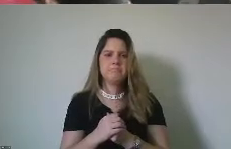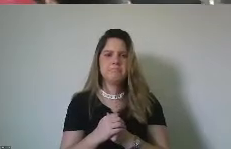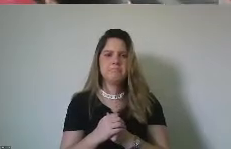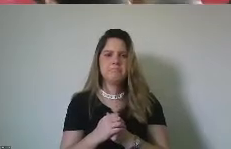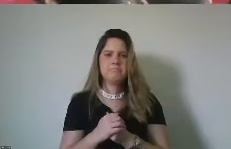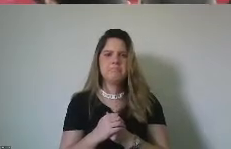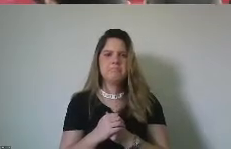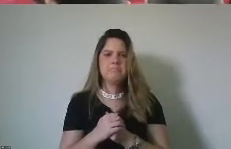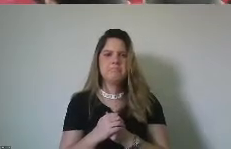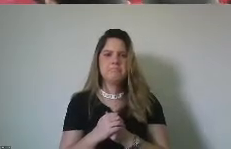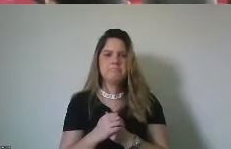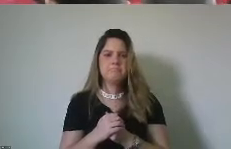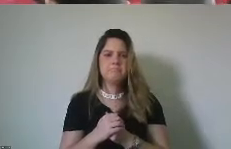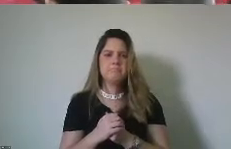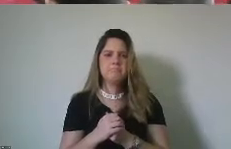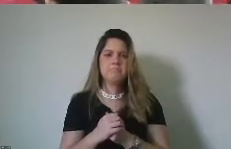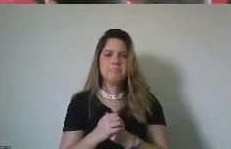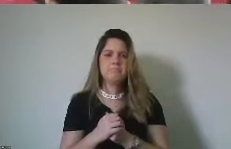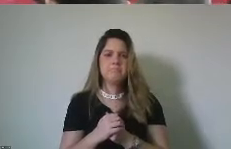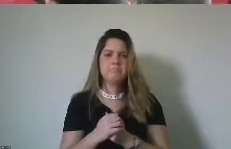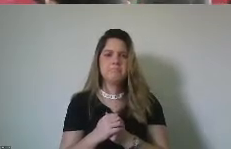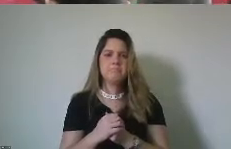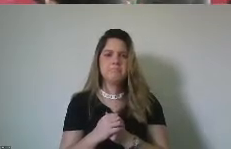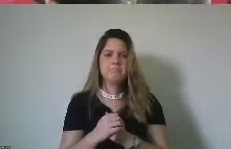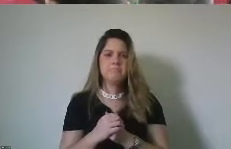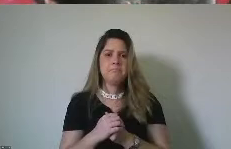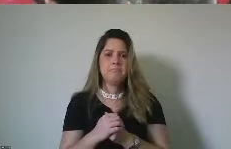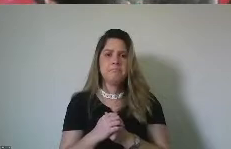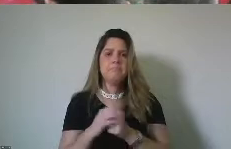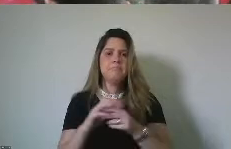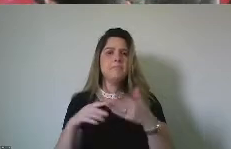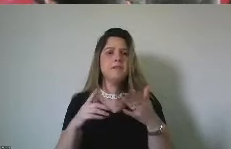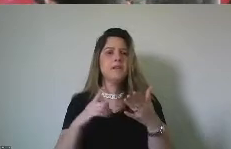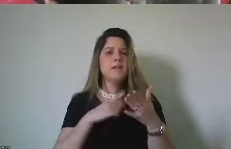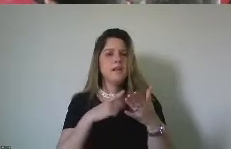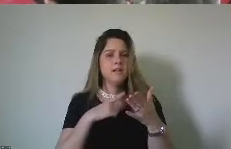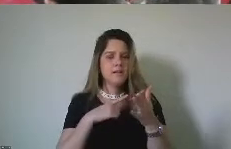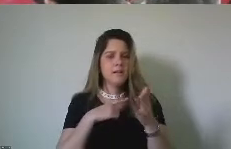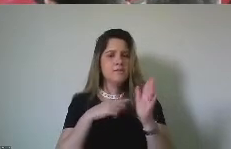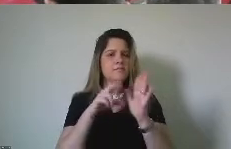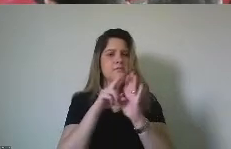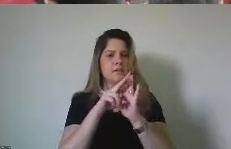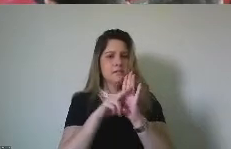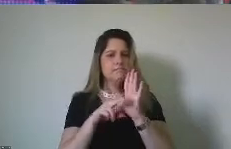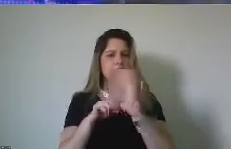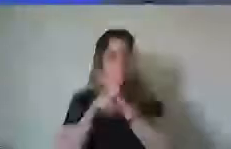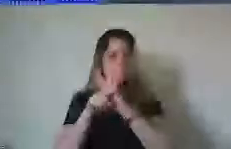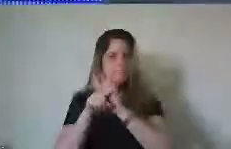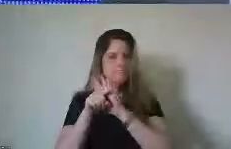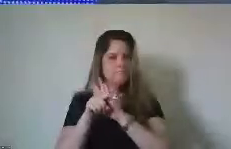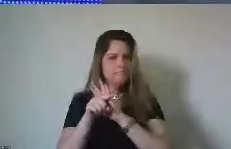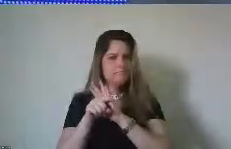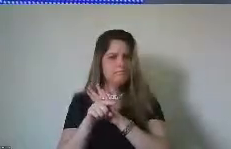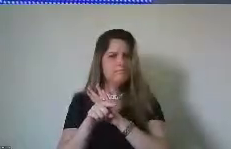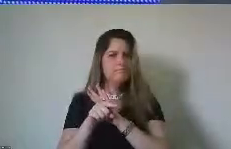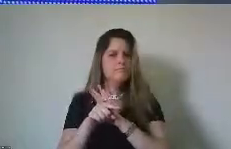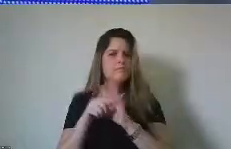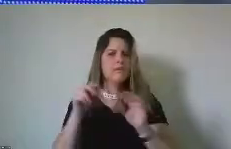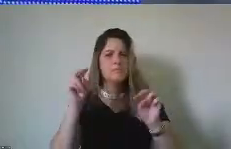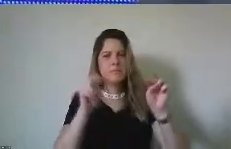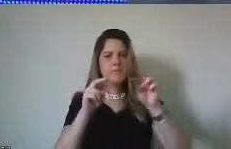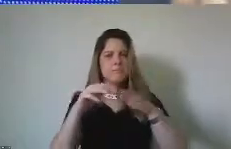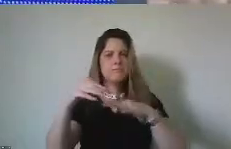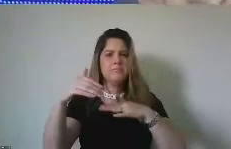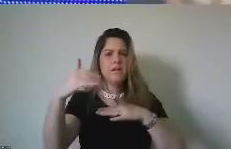sim é Então realmente a gente tem 15 bit de investimento aí no para frente né mas